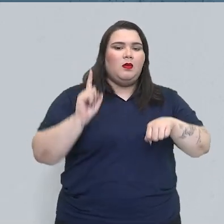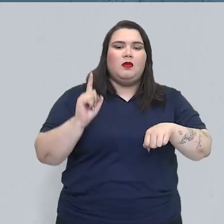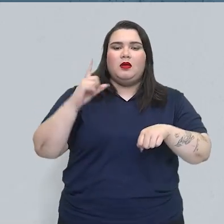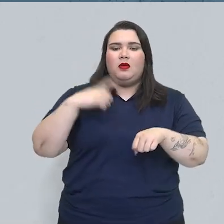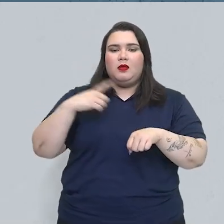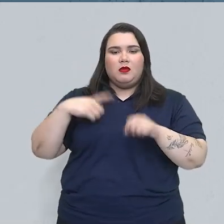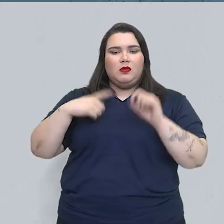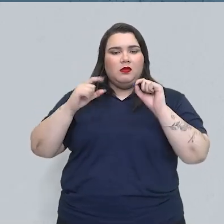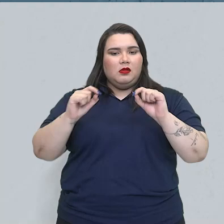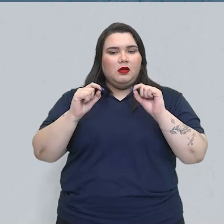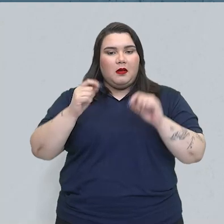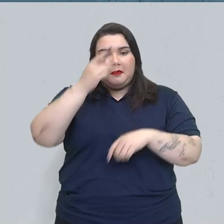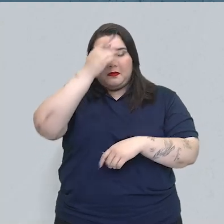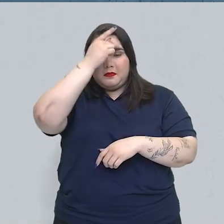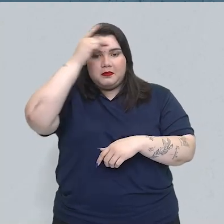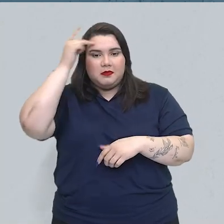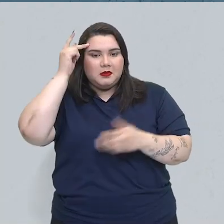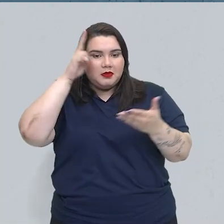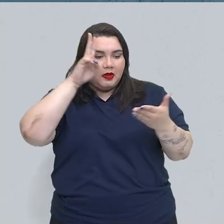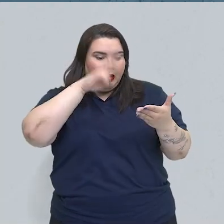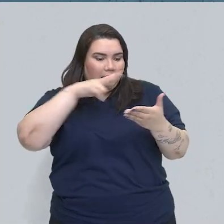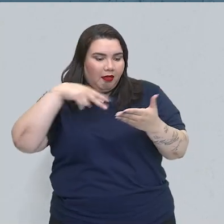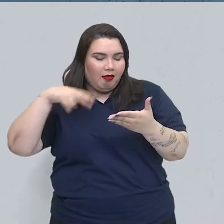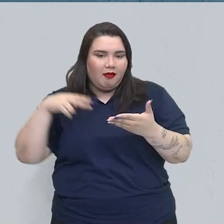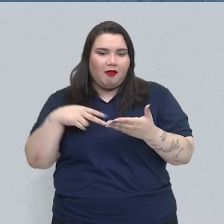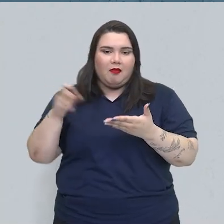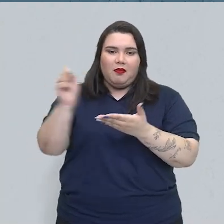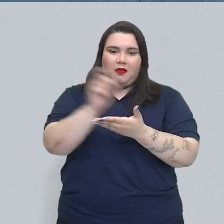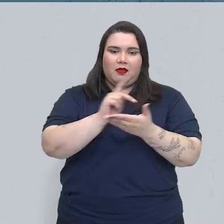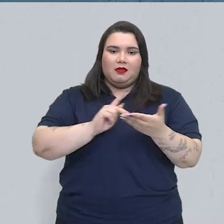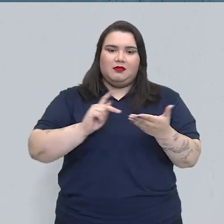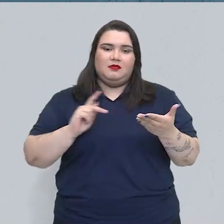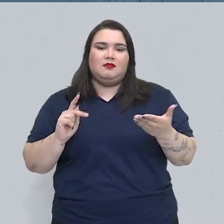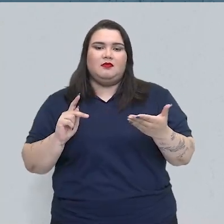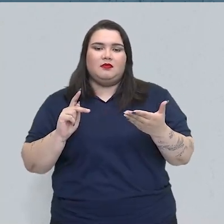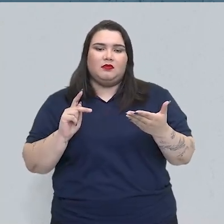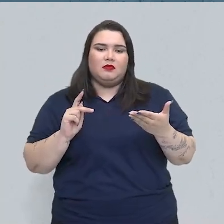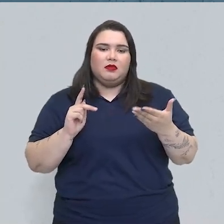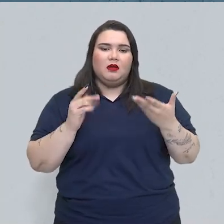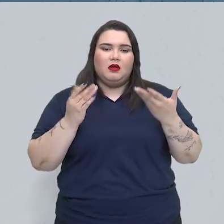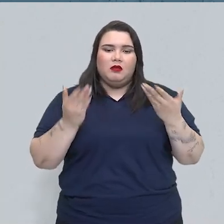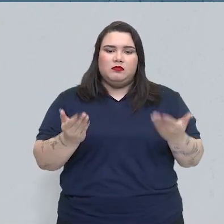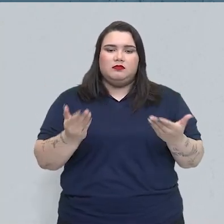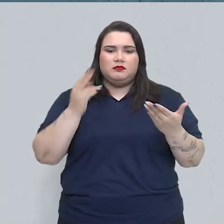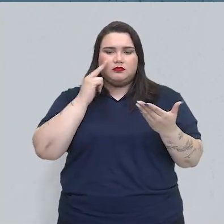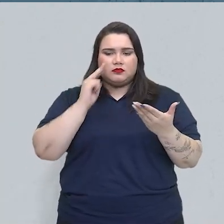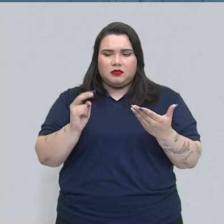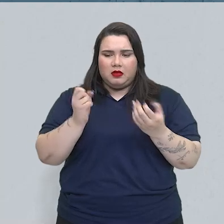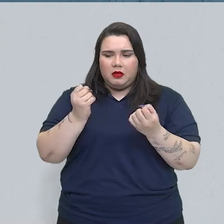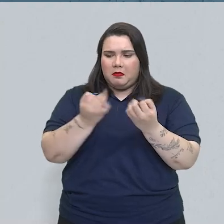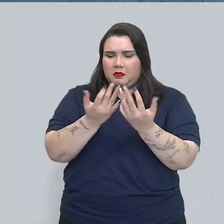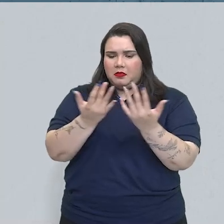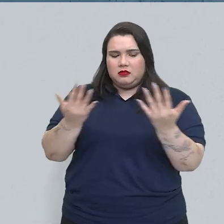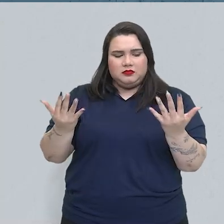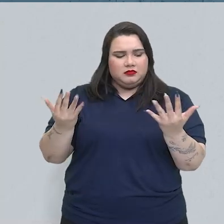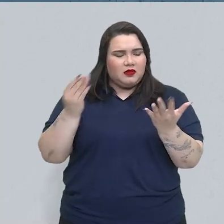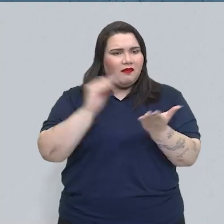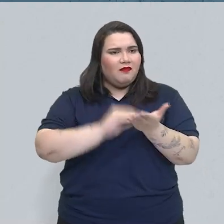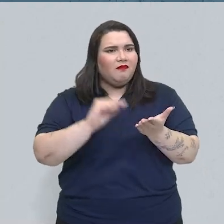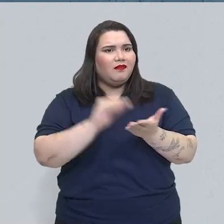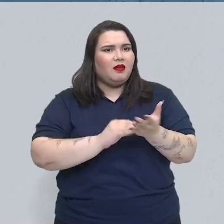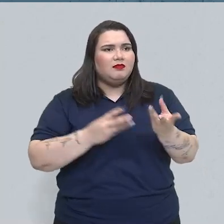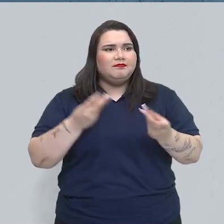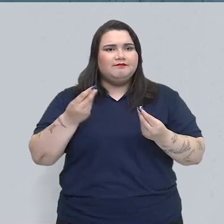cada par de mãos e partem. E olhas então essas tuas mãos vazias